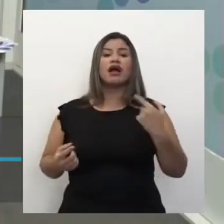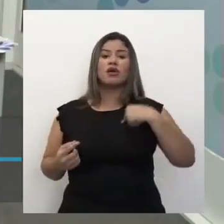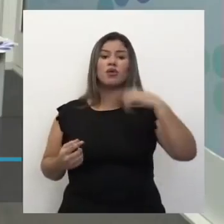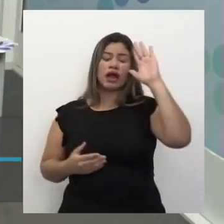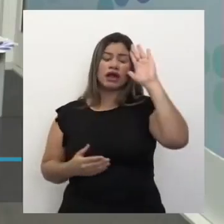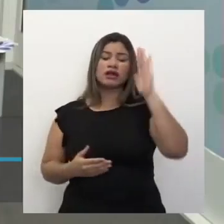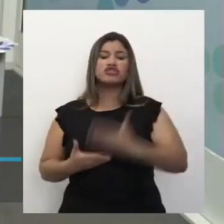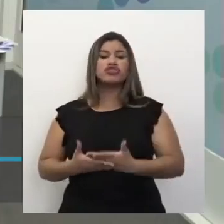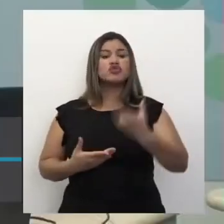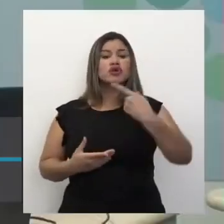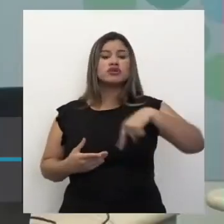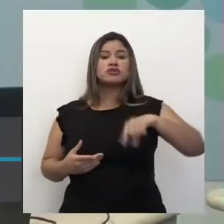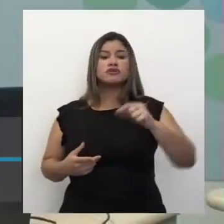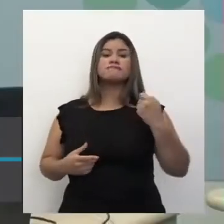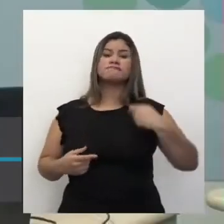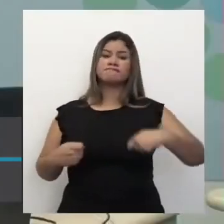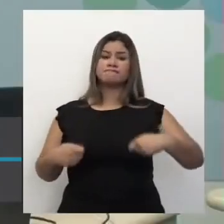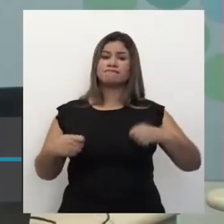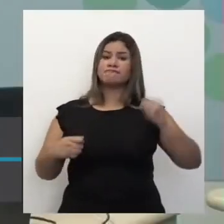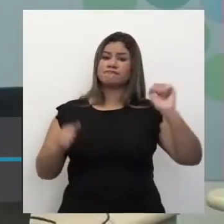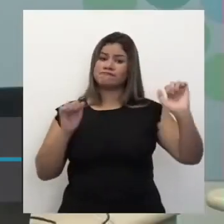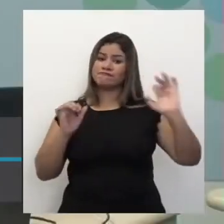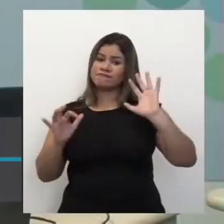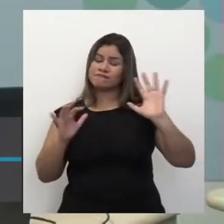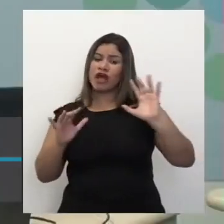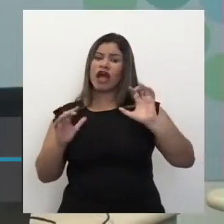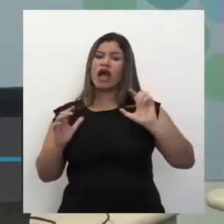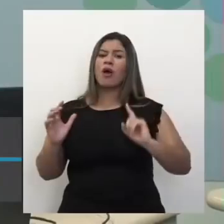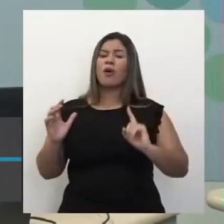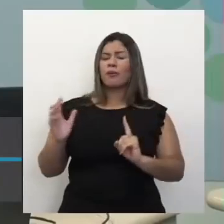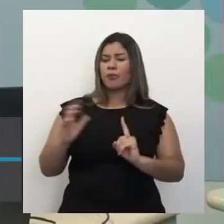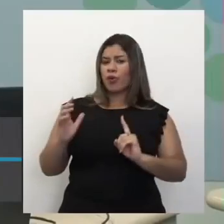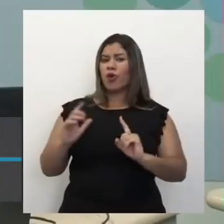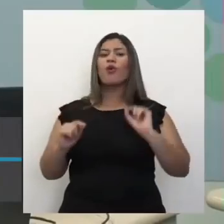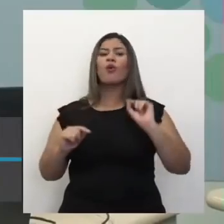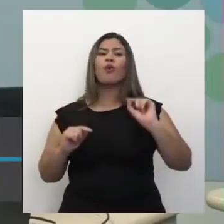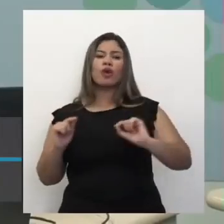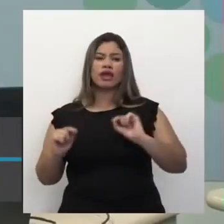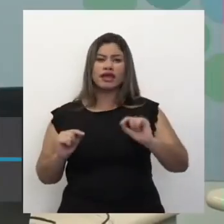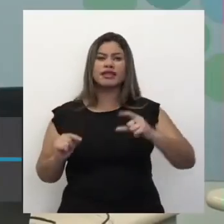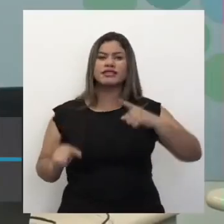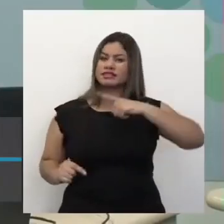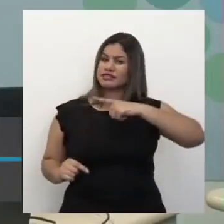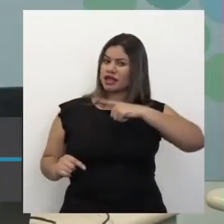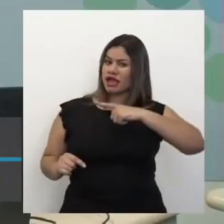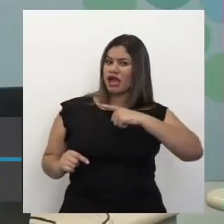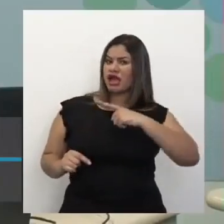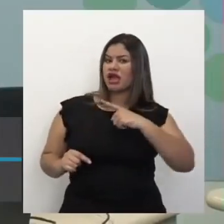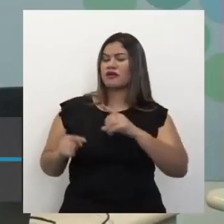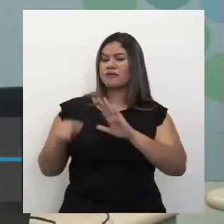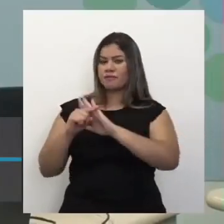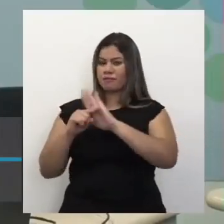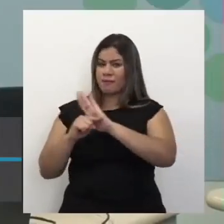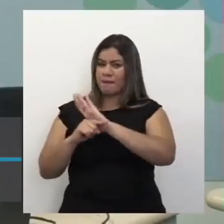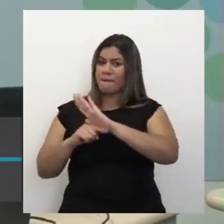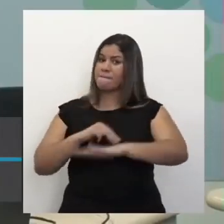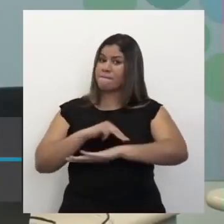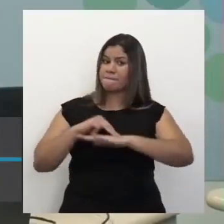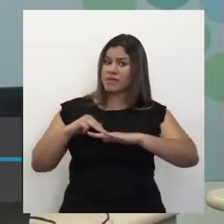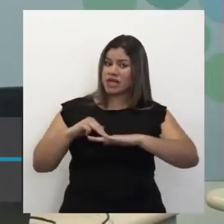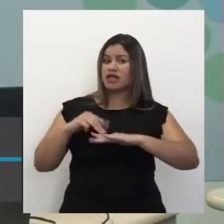precisa colocar, e aí é a parte da provocação, é a seguinte, né? Estava sendo explorado minério